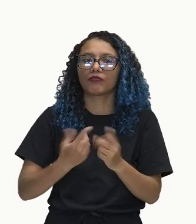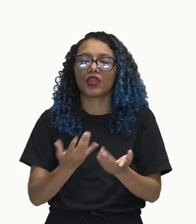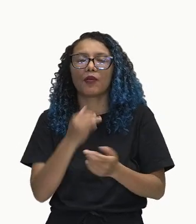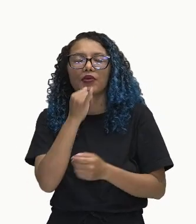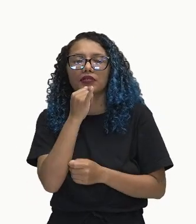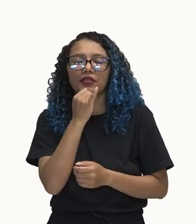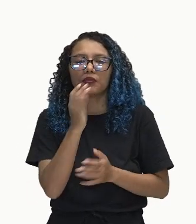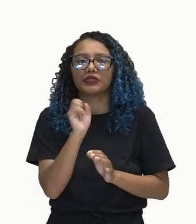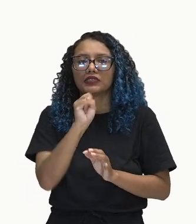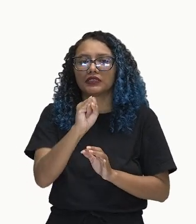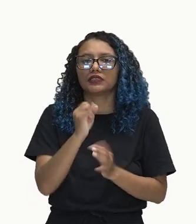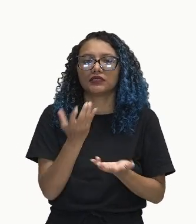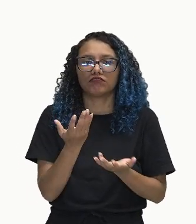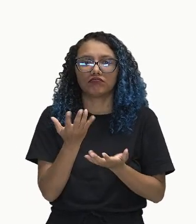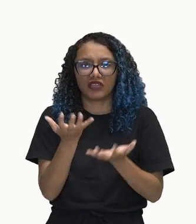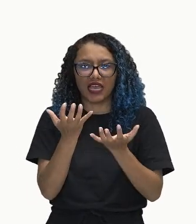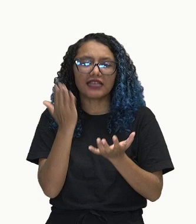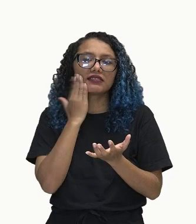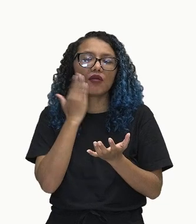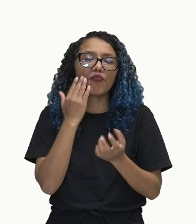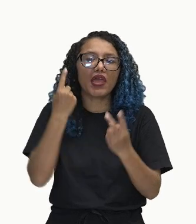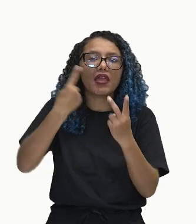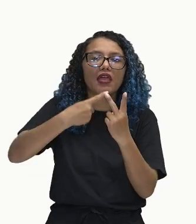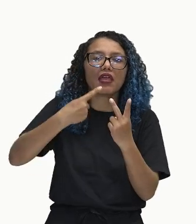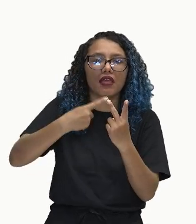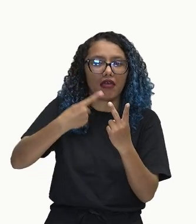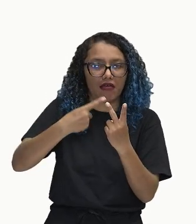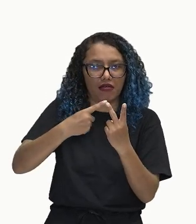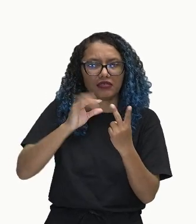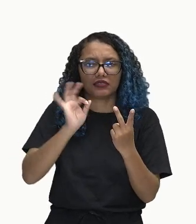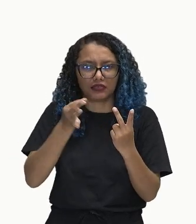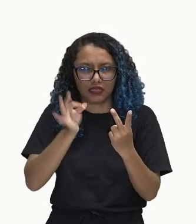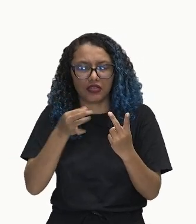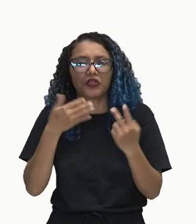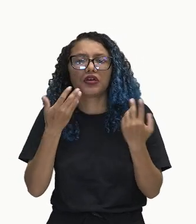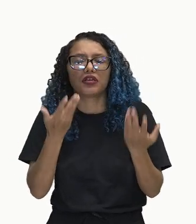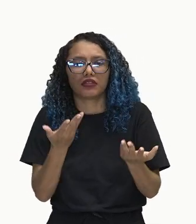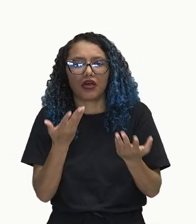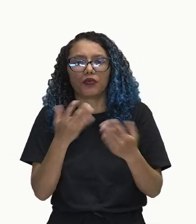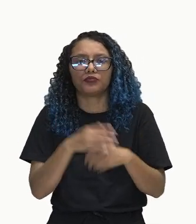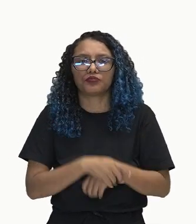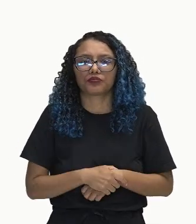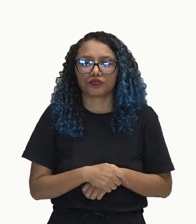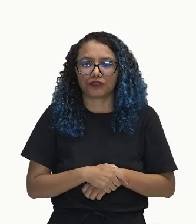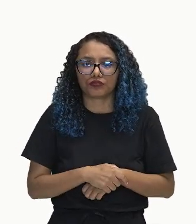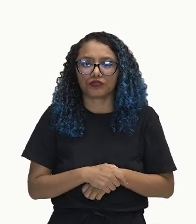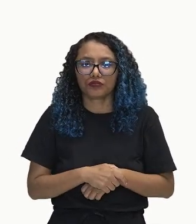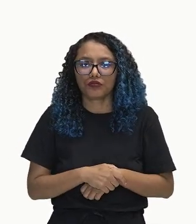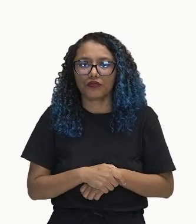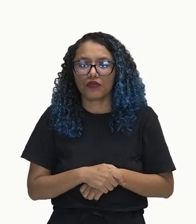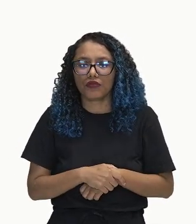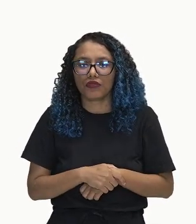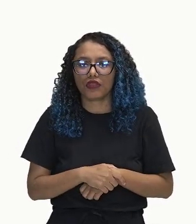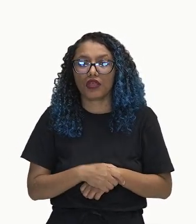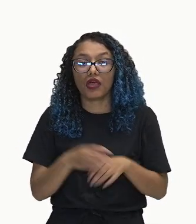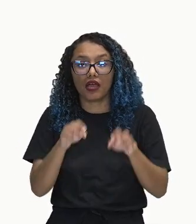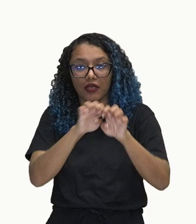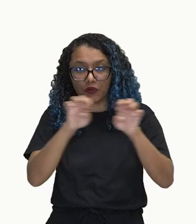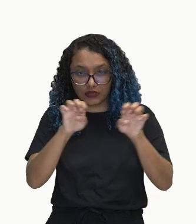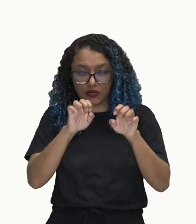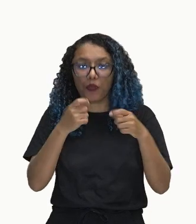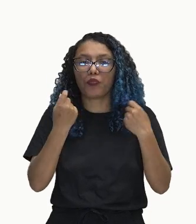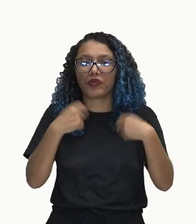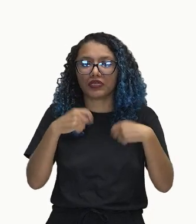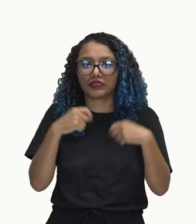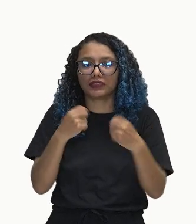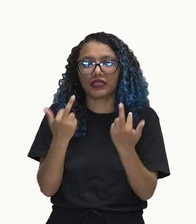quero calcular as raízes dessa função, eu vou pegar essa função, a expressão dela, e igualar a zero.